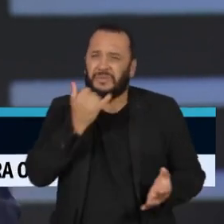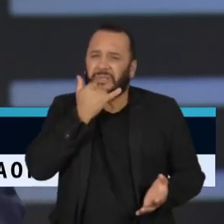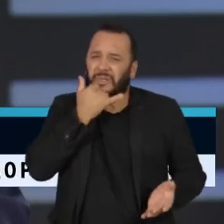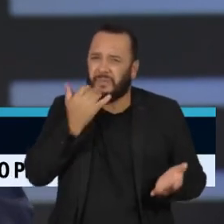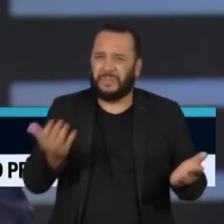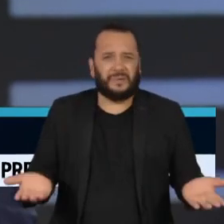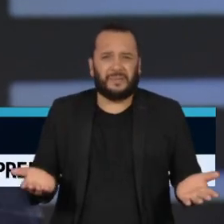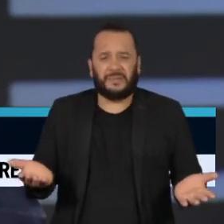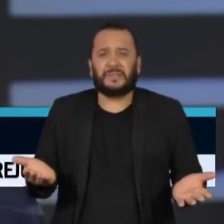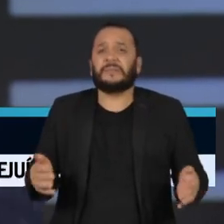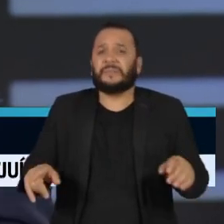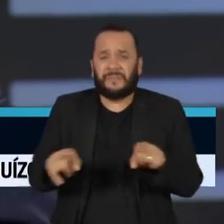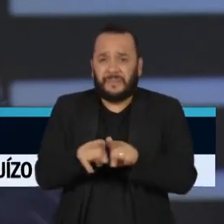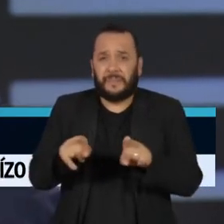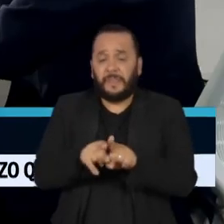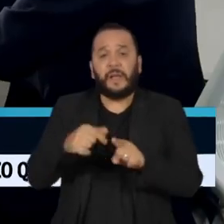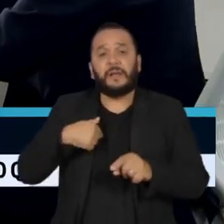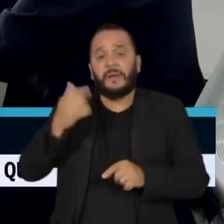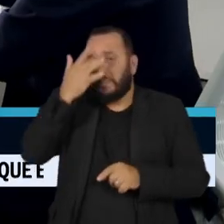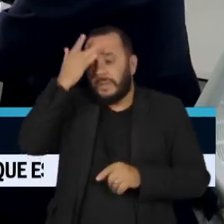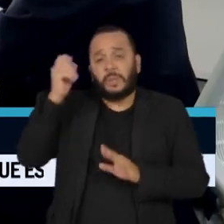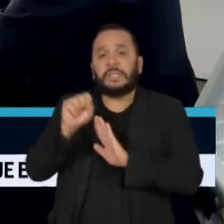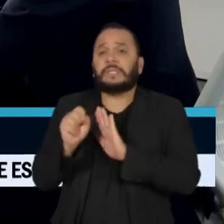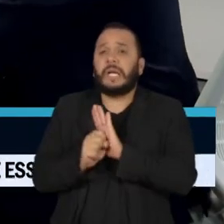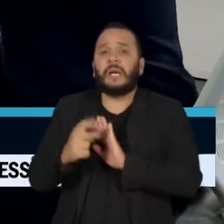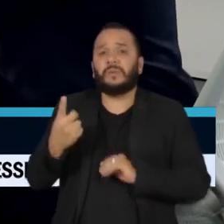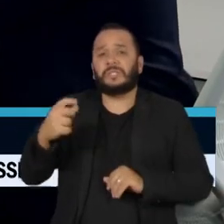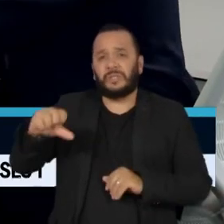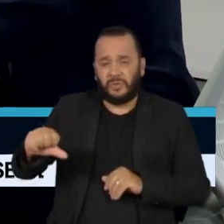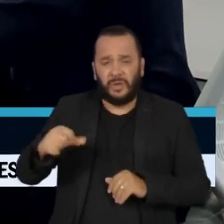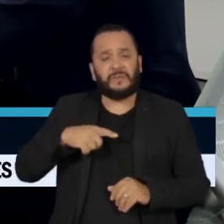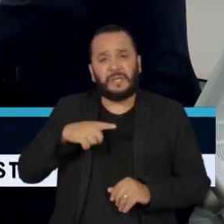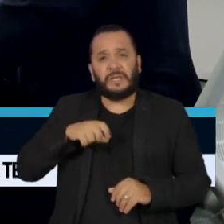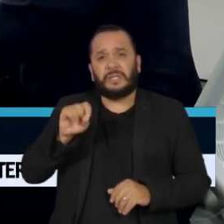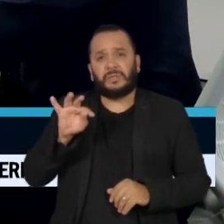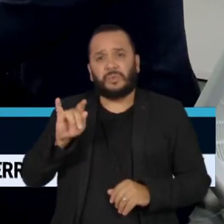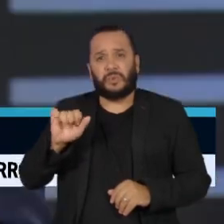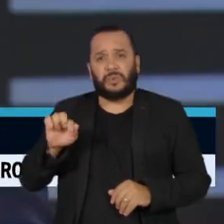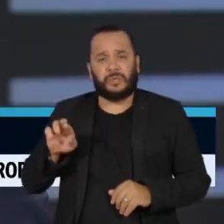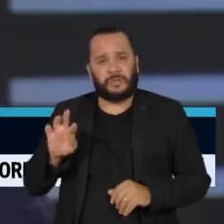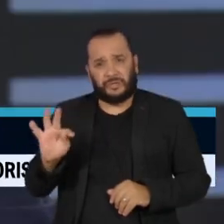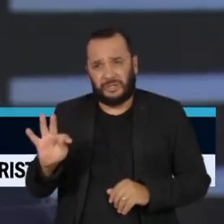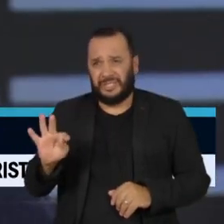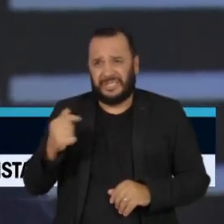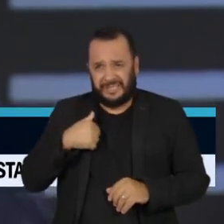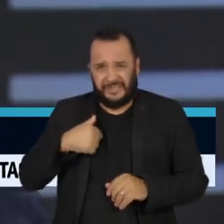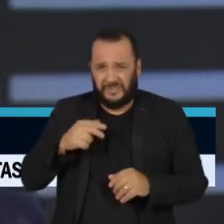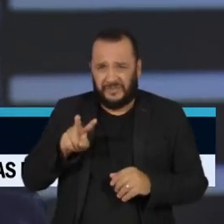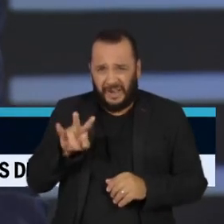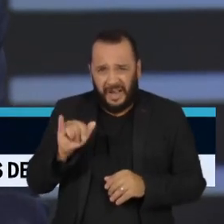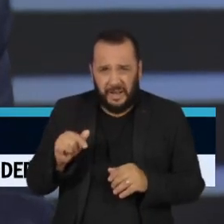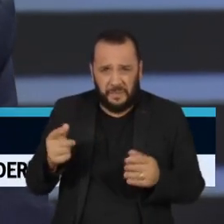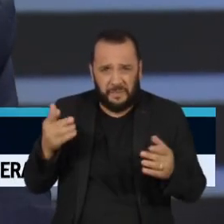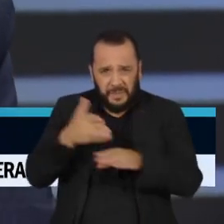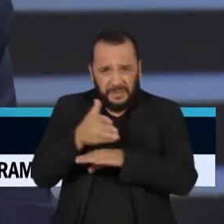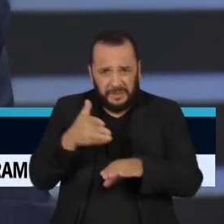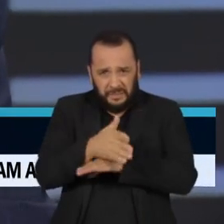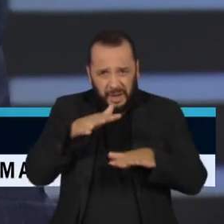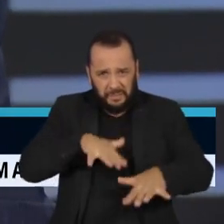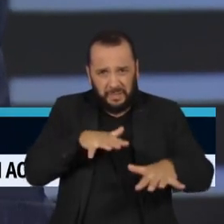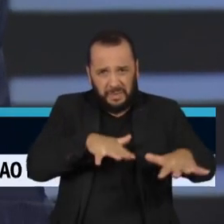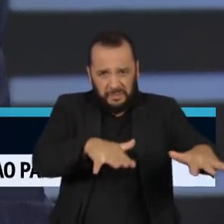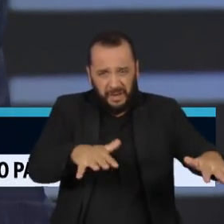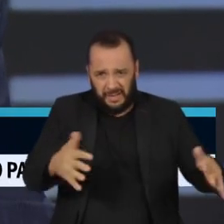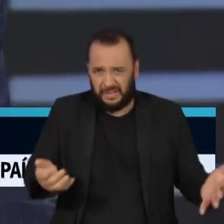20 né um Liberal vamos pegar alguém do século 19 o Stuart mil estarei aí Claro que não então é Central agora ação dentro